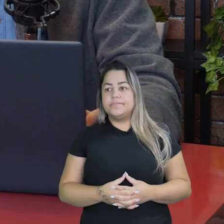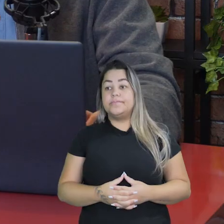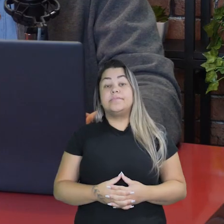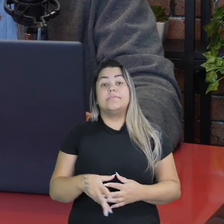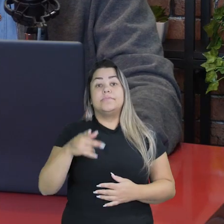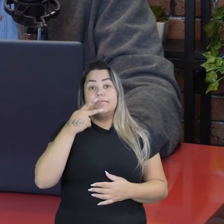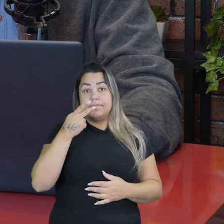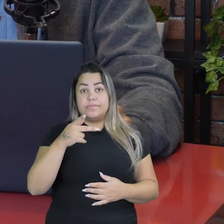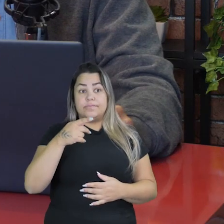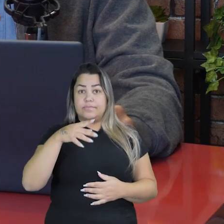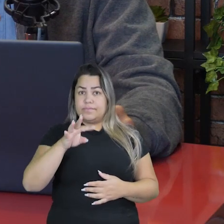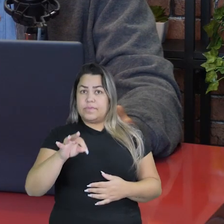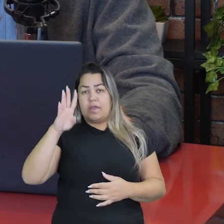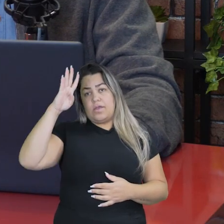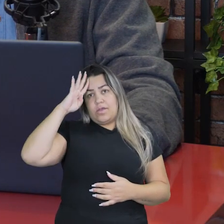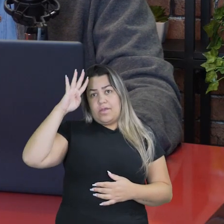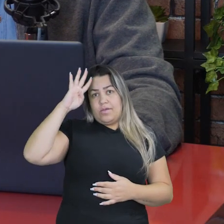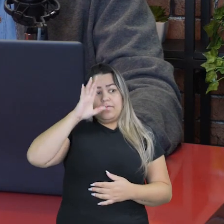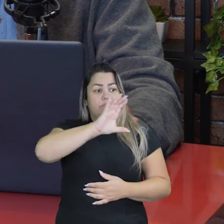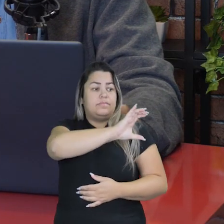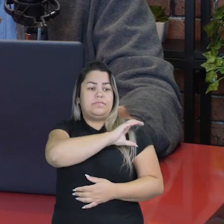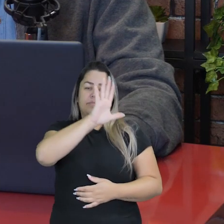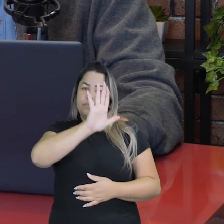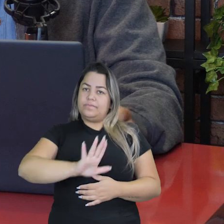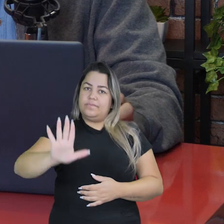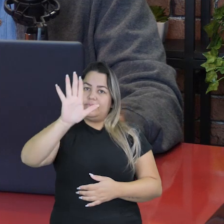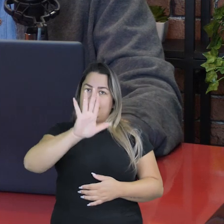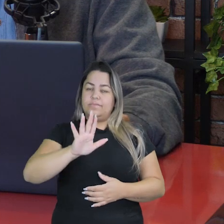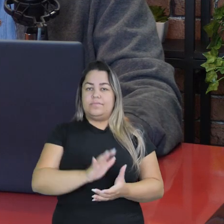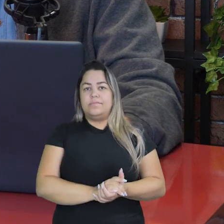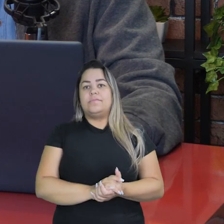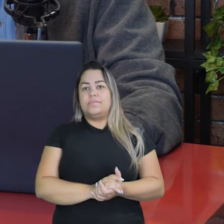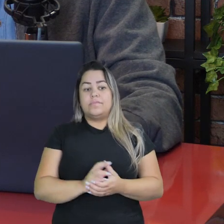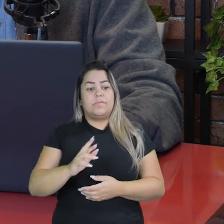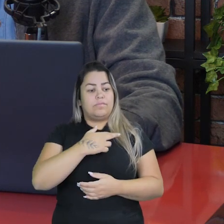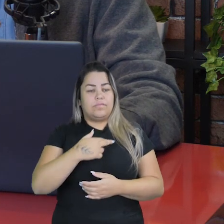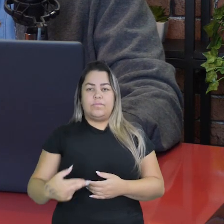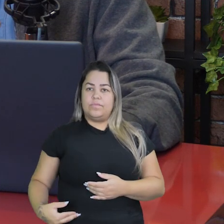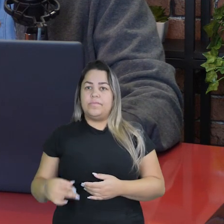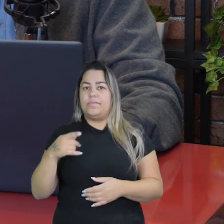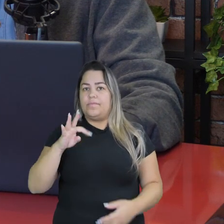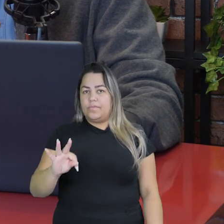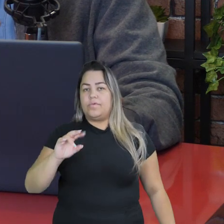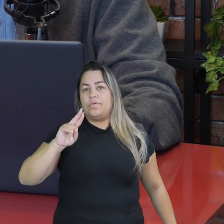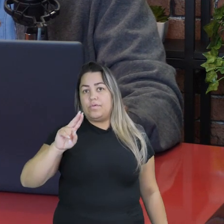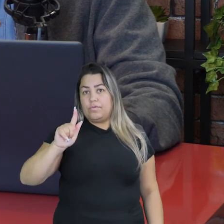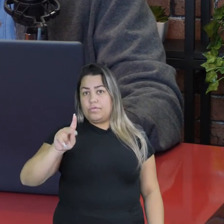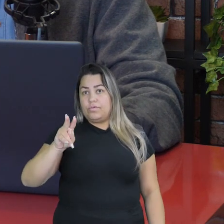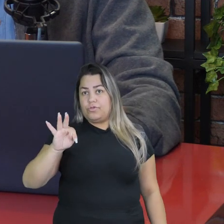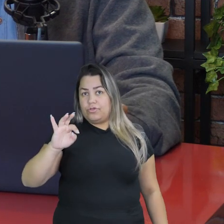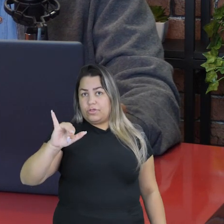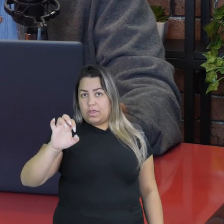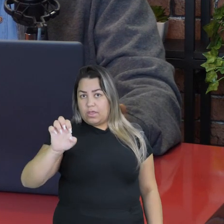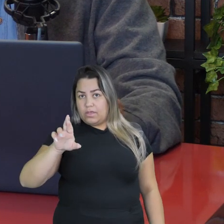momento. E quem falou ao Café PT na quarta-feira foi o coordenador nacional do setorial interreligioso do PT,